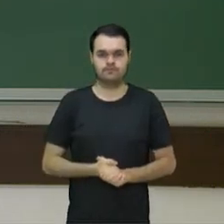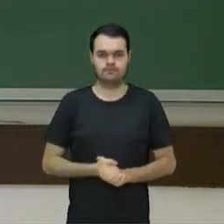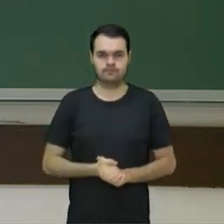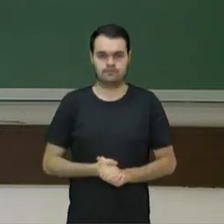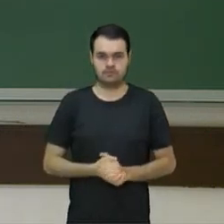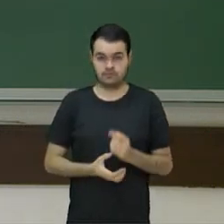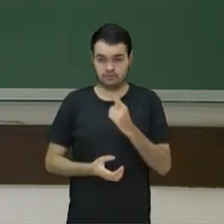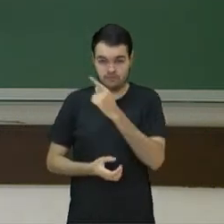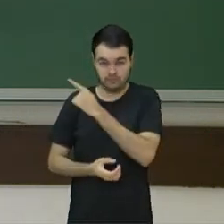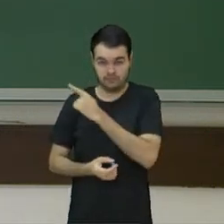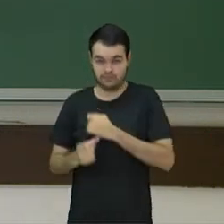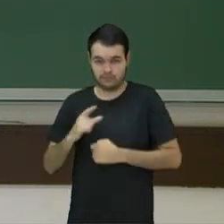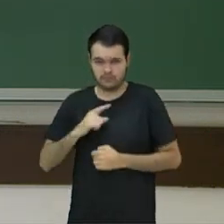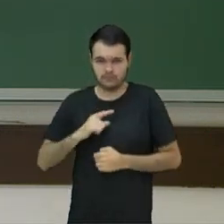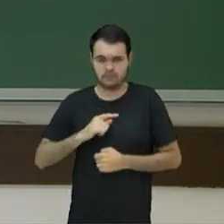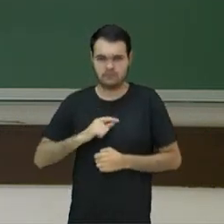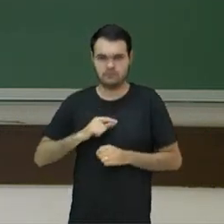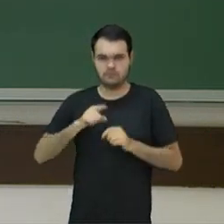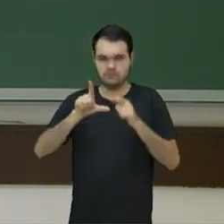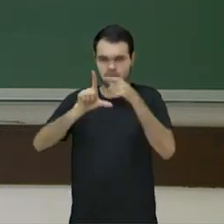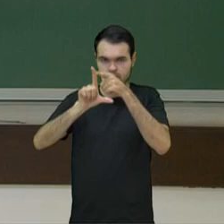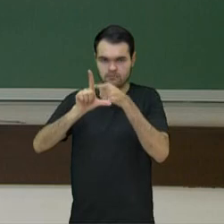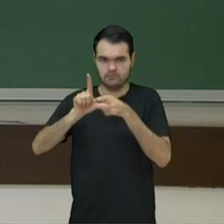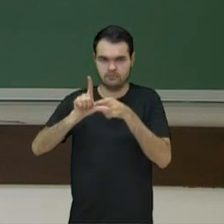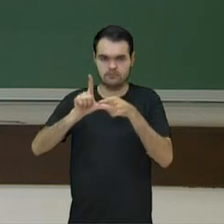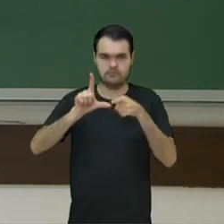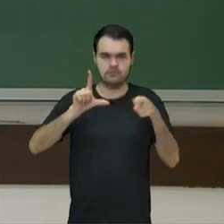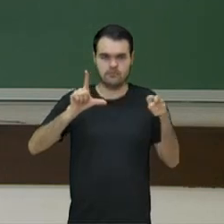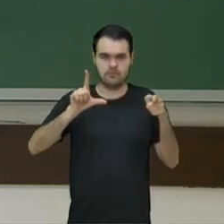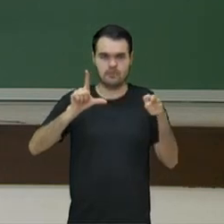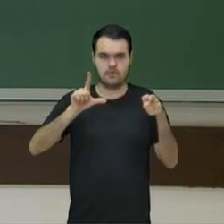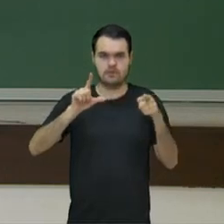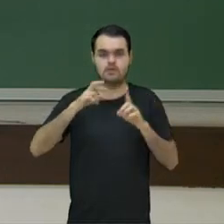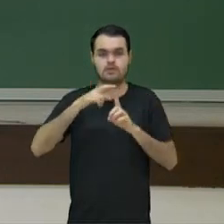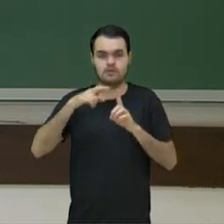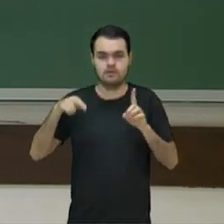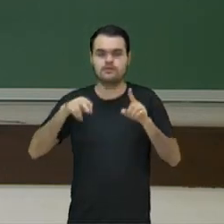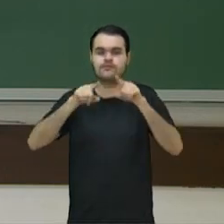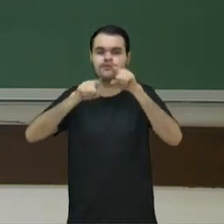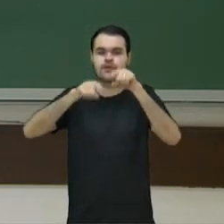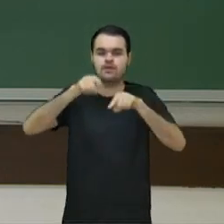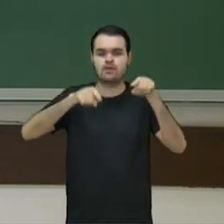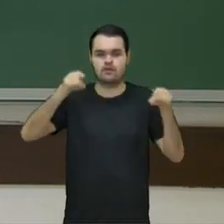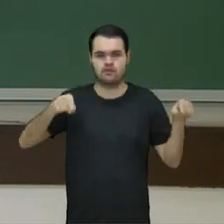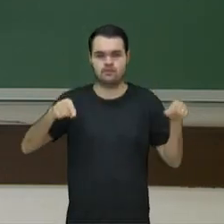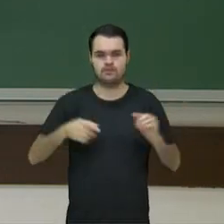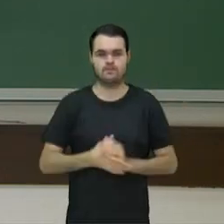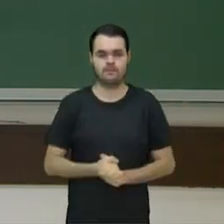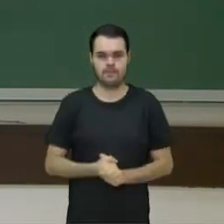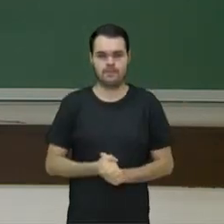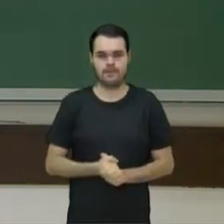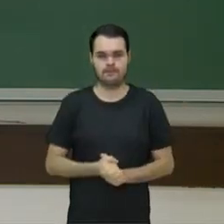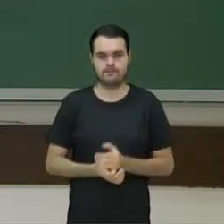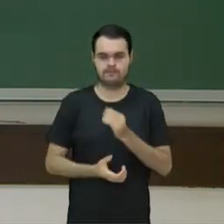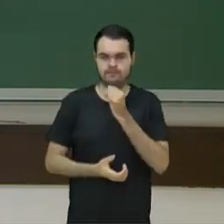E aqui nós temos um gráfico de resistor de resistência variável, tá? Por exemplo, vamos ver aqui,